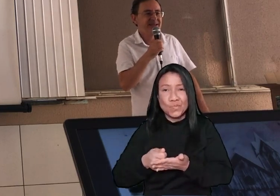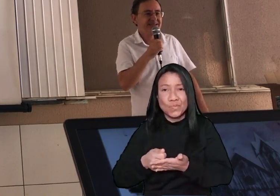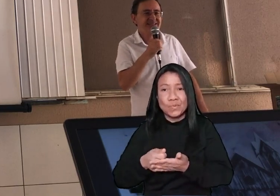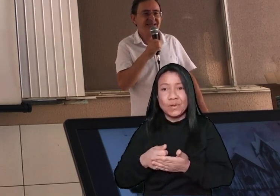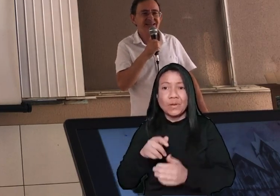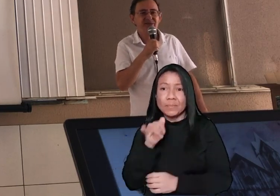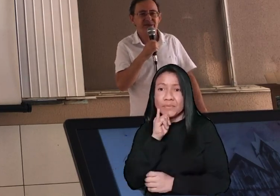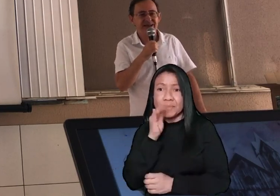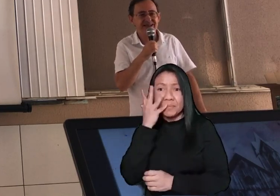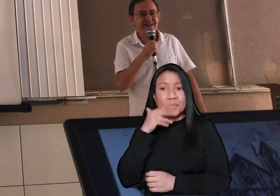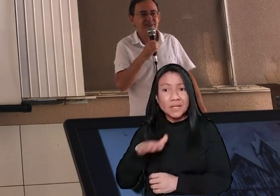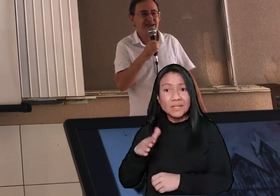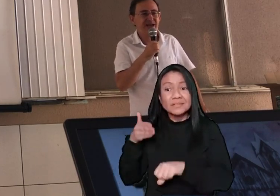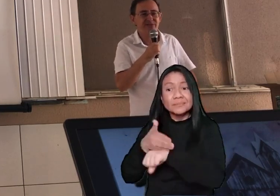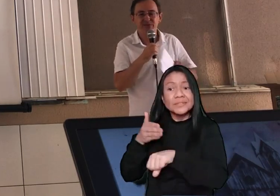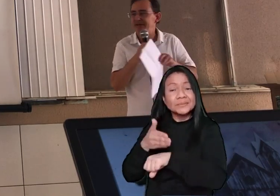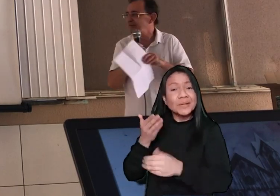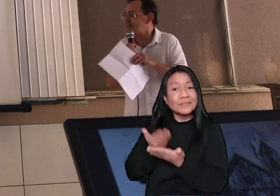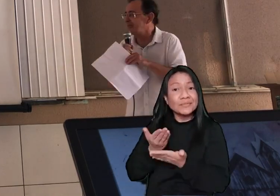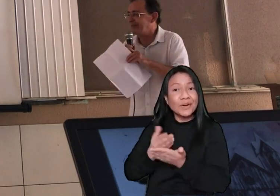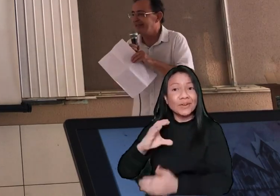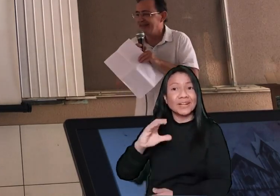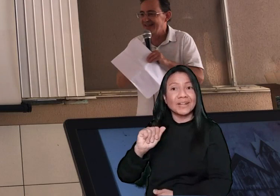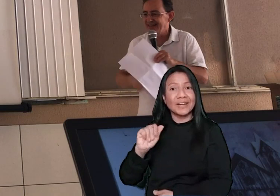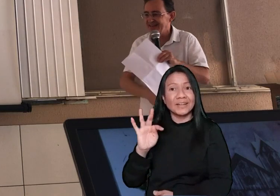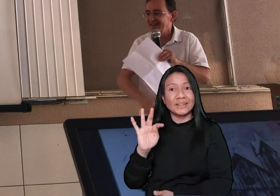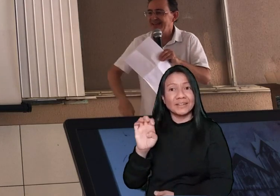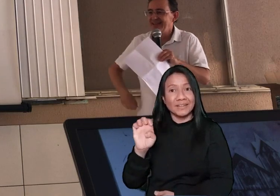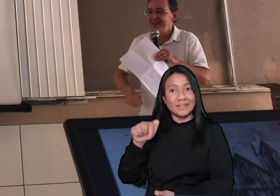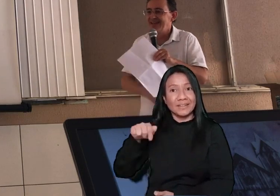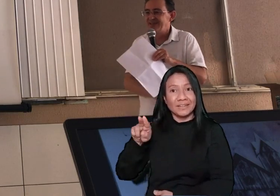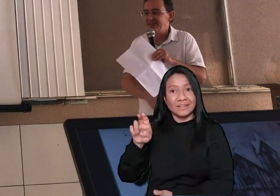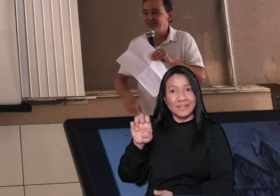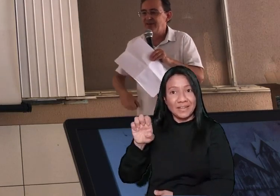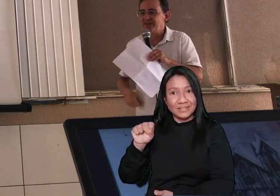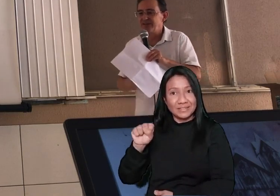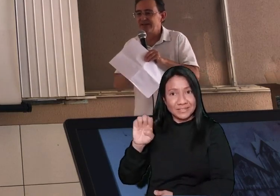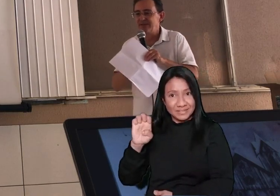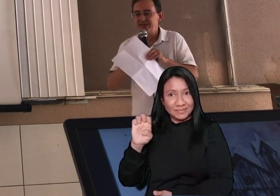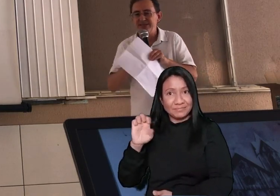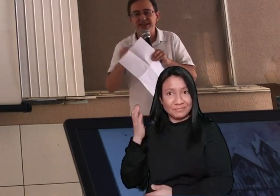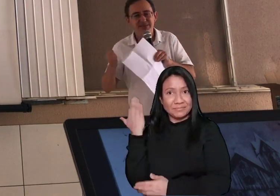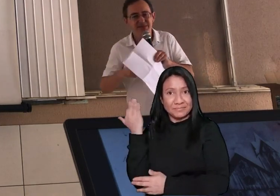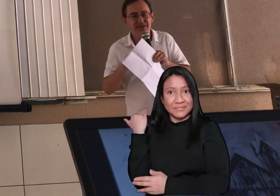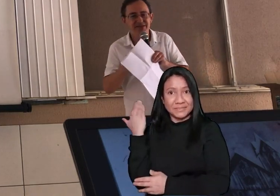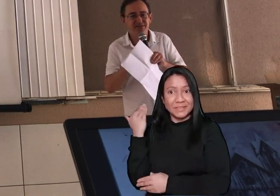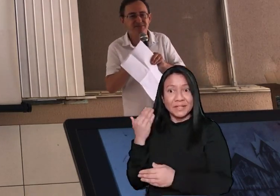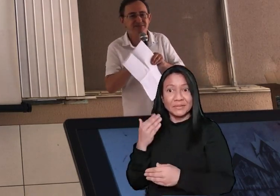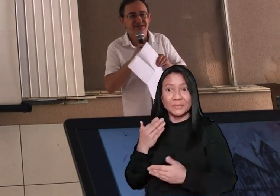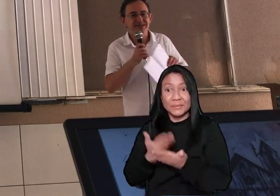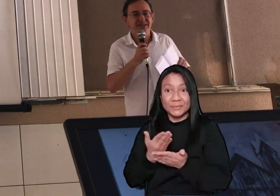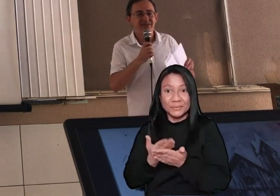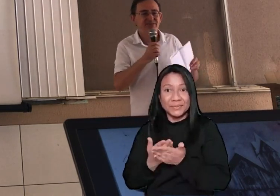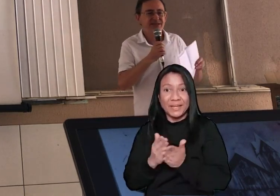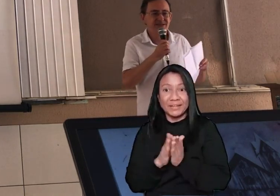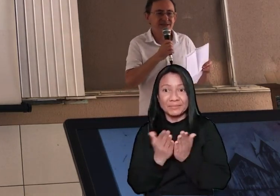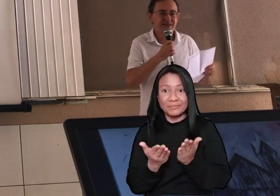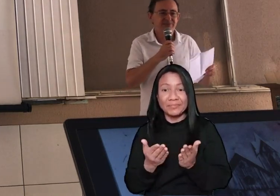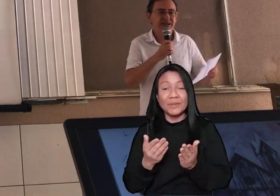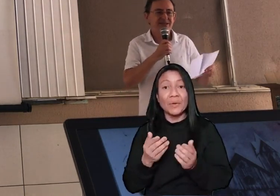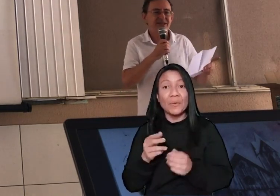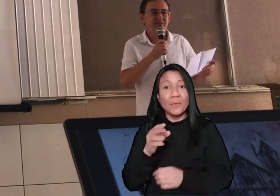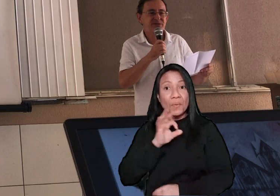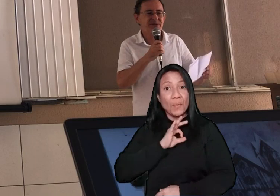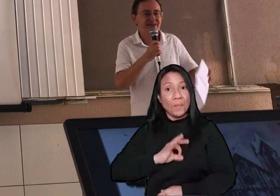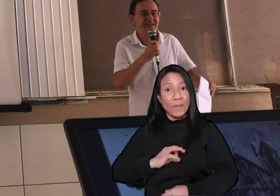não andasse na linha com ele, pegava o cordãozinho dele lá, que ele tinha em volta da batina, ele dava